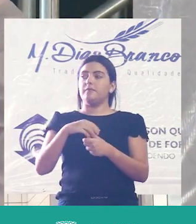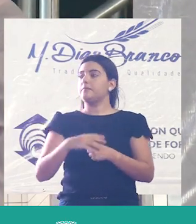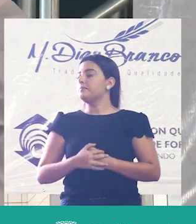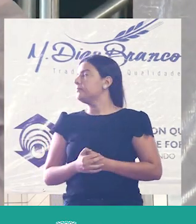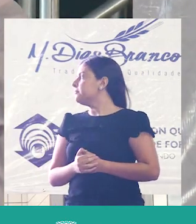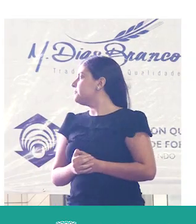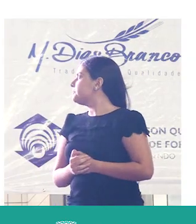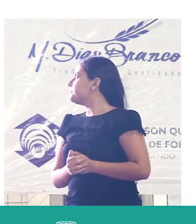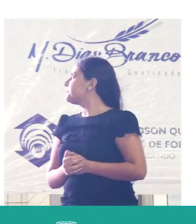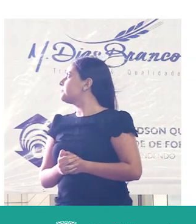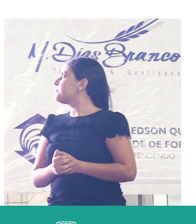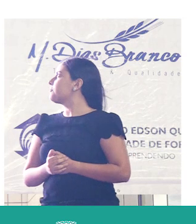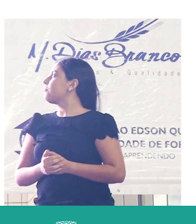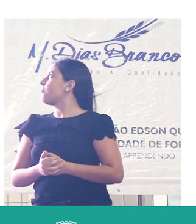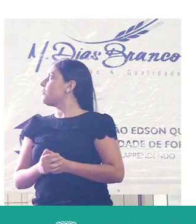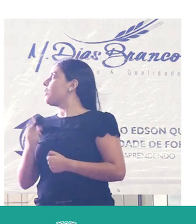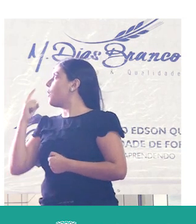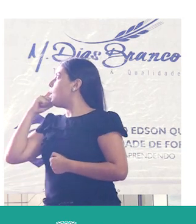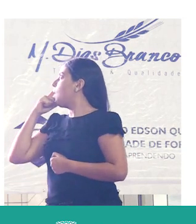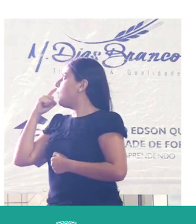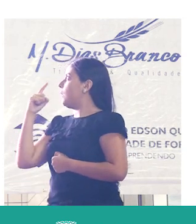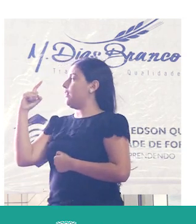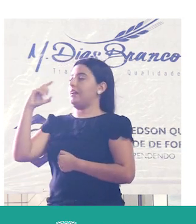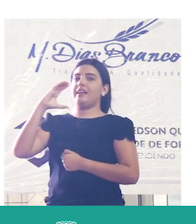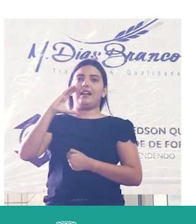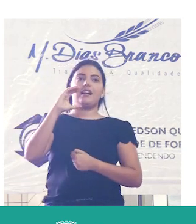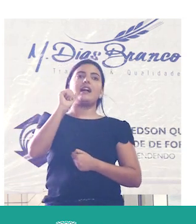é o carbono. Carbono.